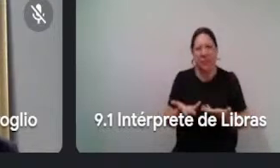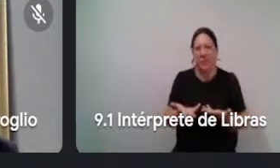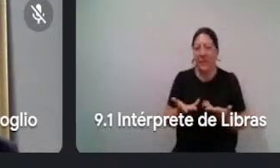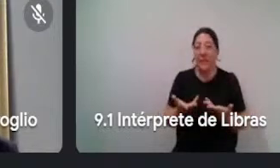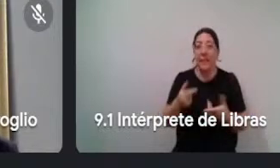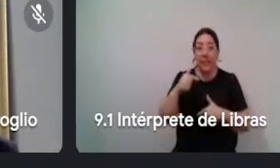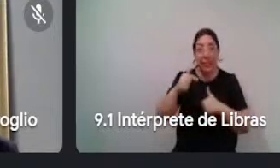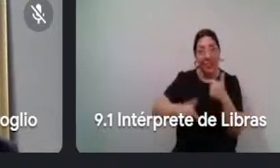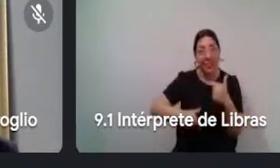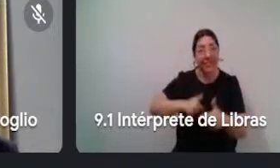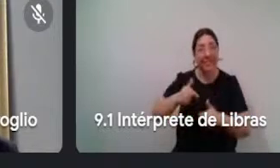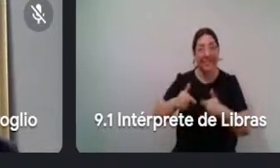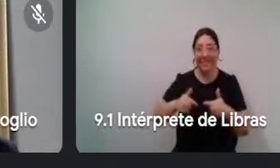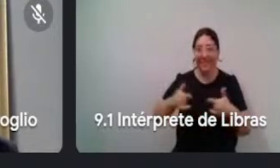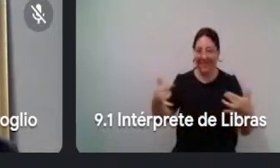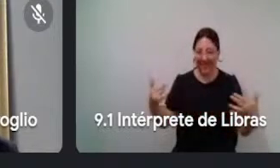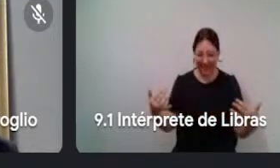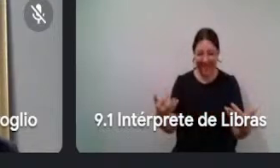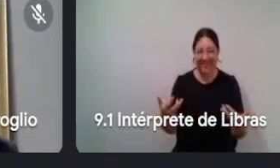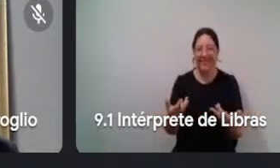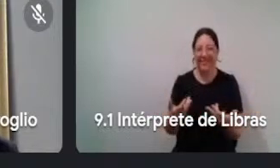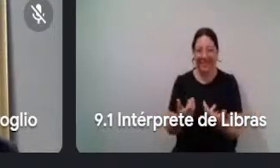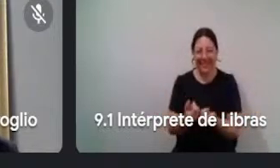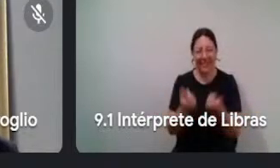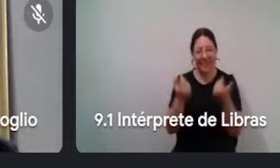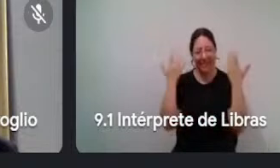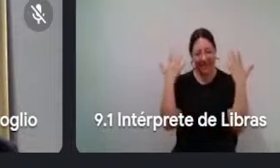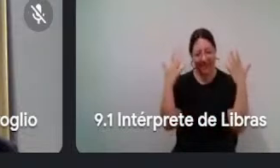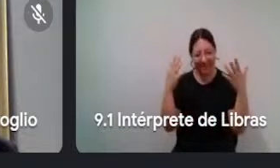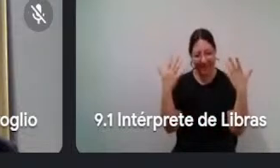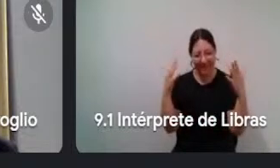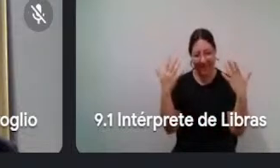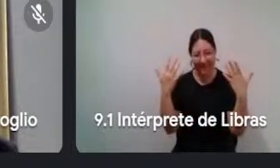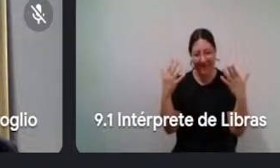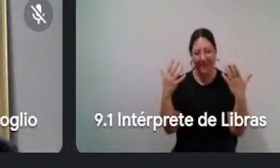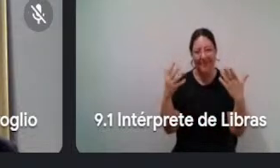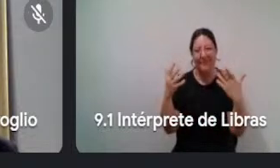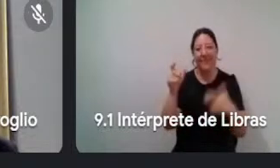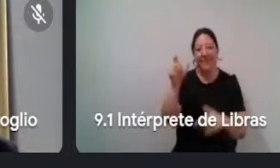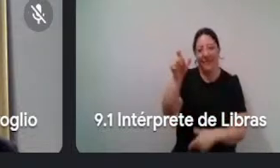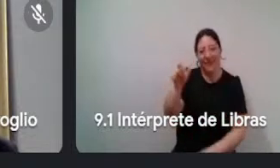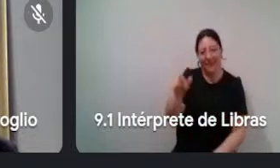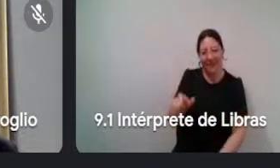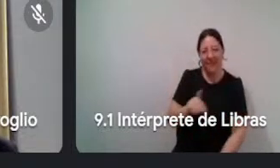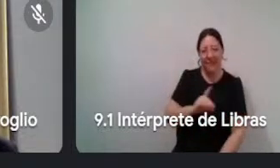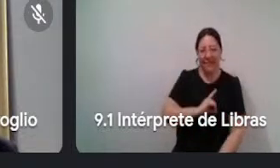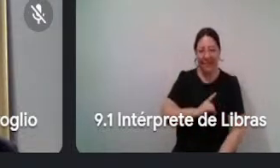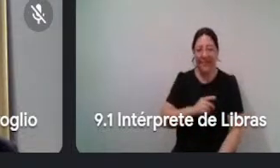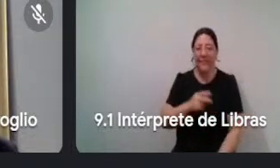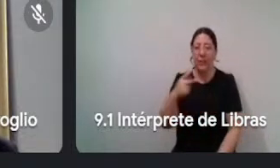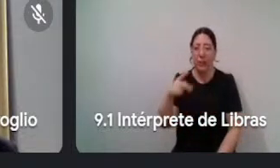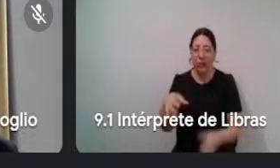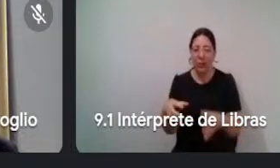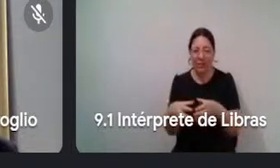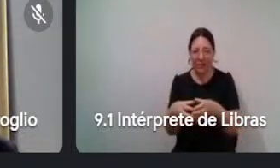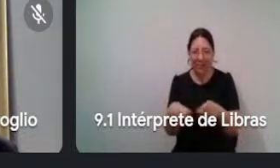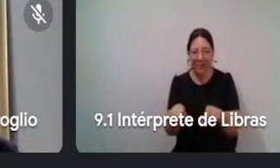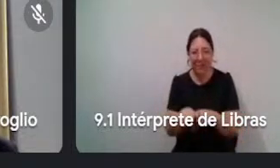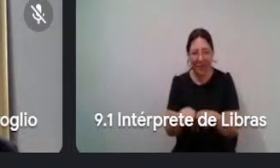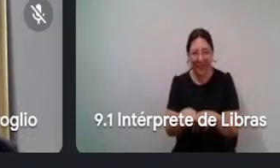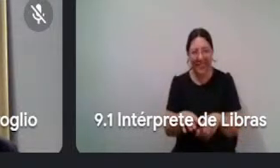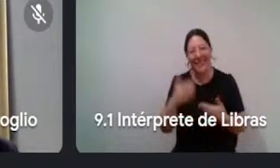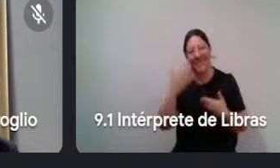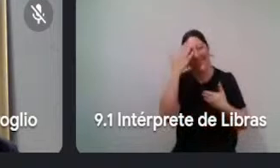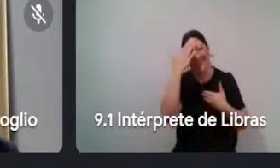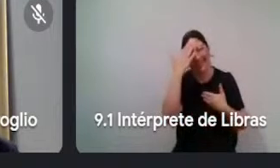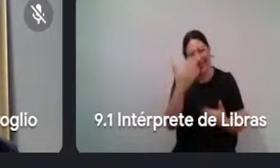feito. E assim, eu parabenizo o senhor e toda a sua equipe. Muito obrigado, doutora Denise. Presidente, eu